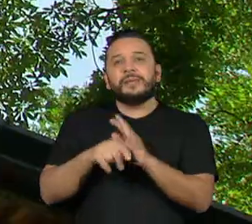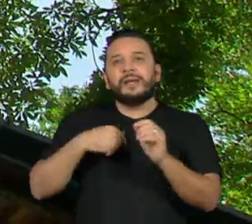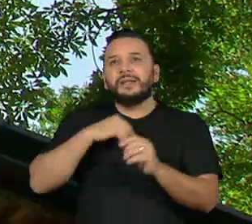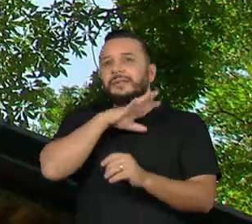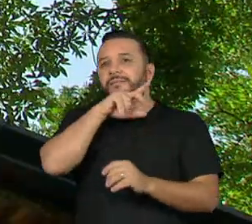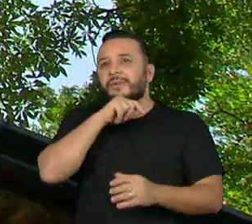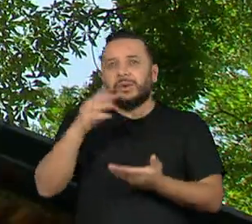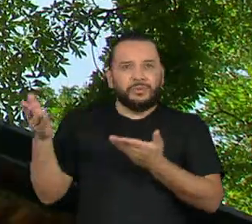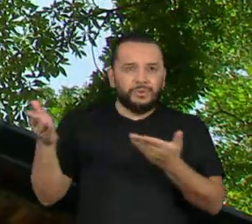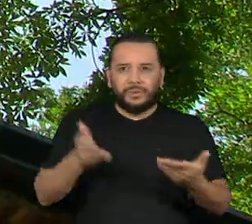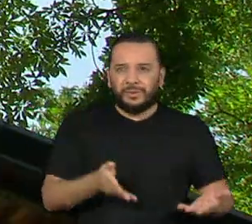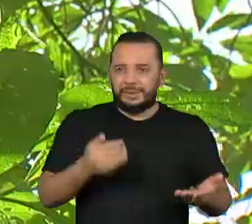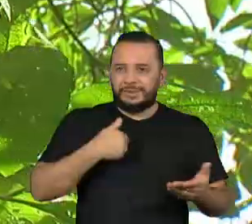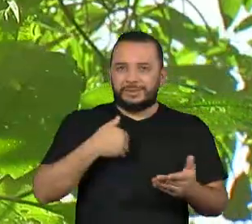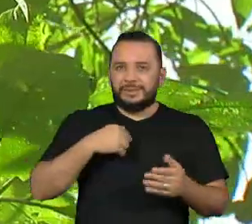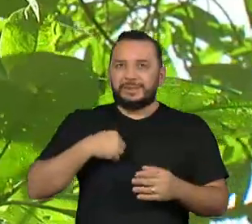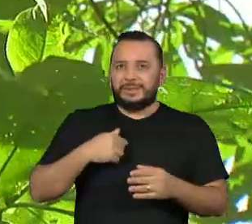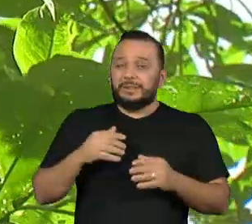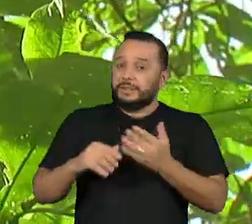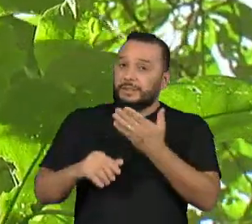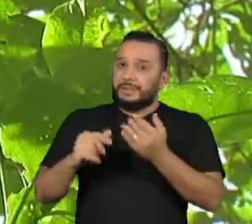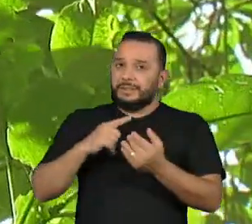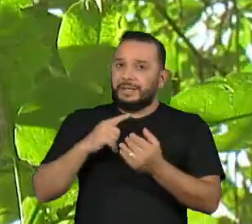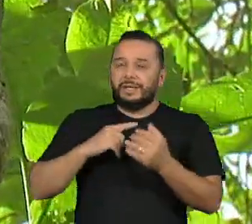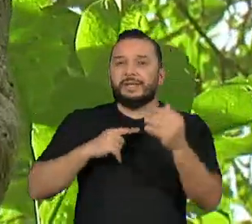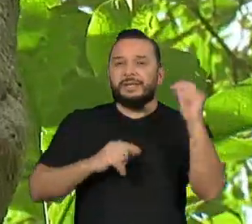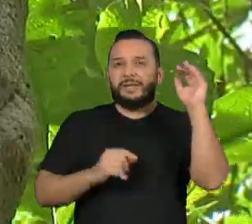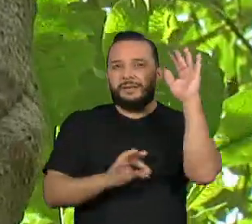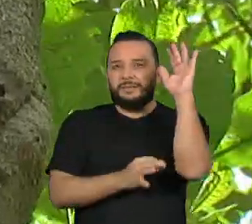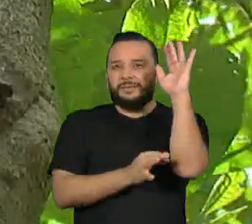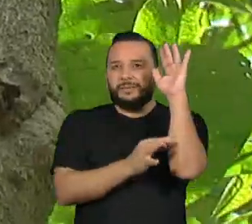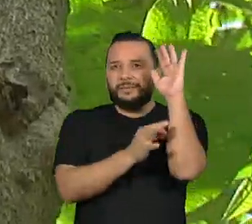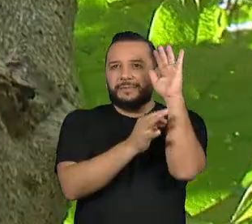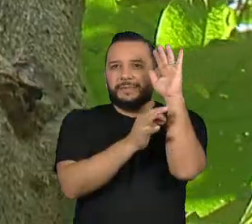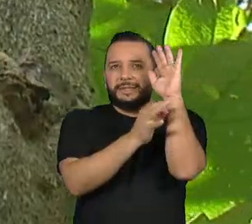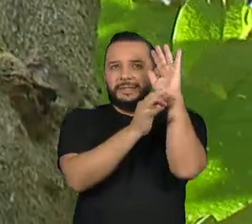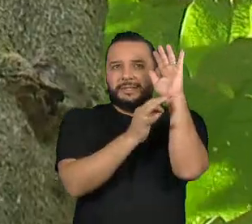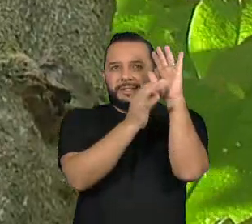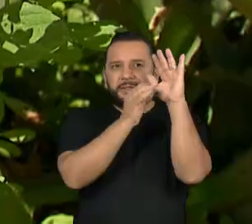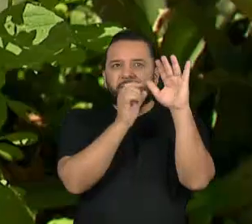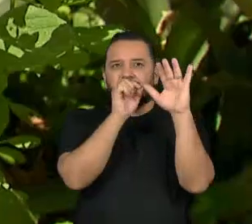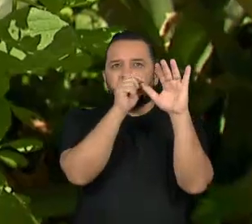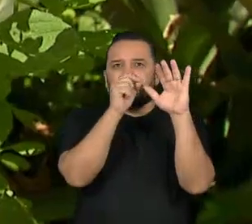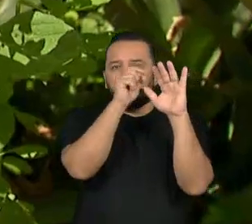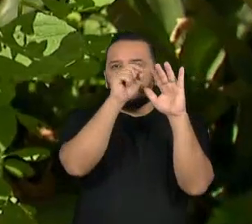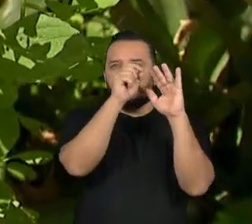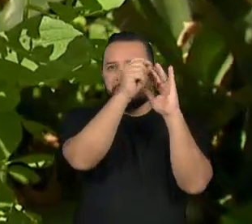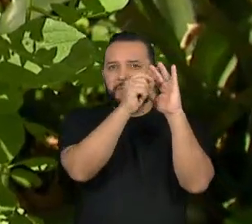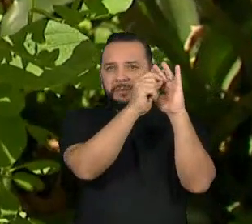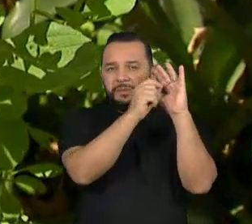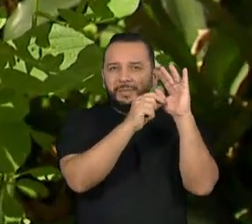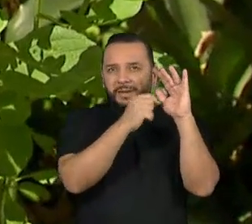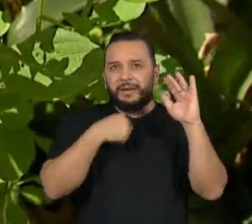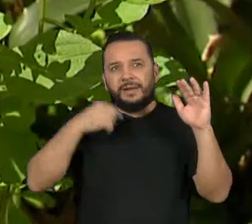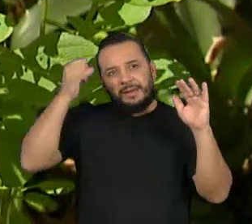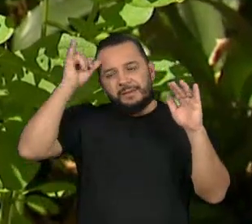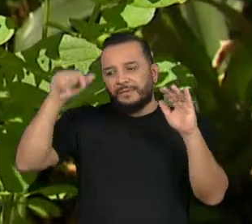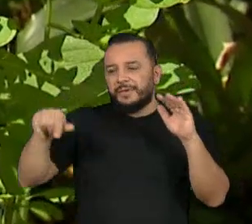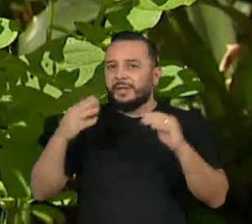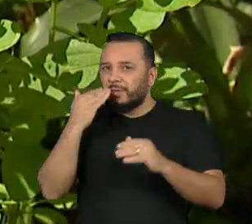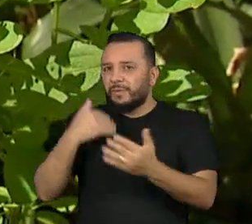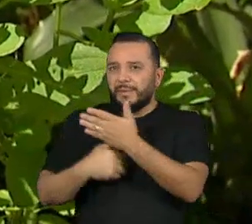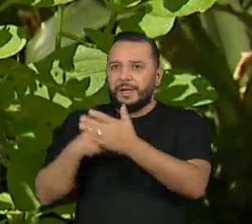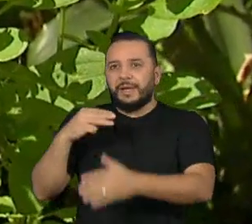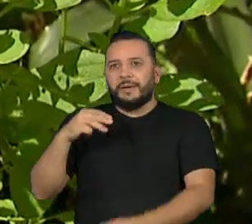fumo bravo, por exemplo, atrai formigas que foram picotar as folhas dele, poupando as do manjericão, uma